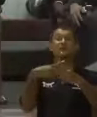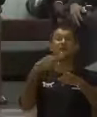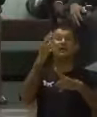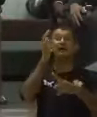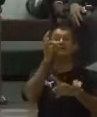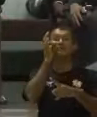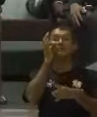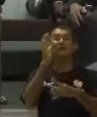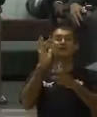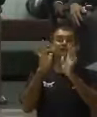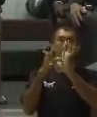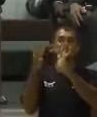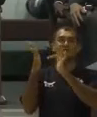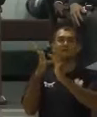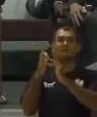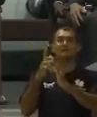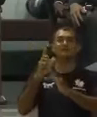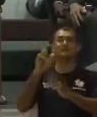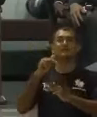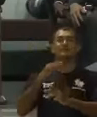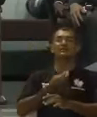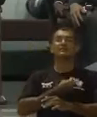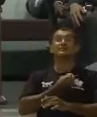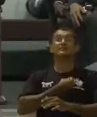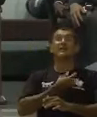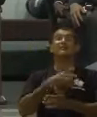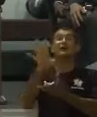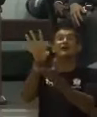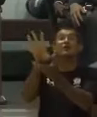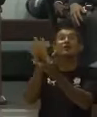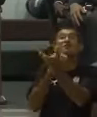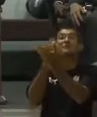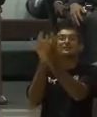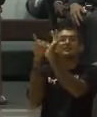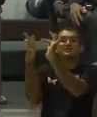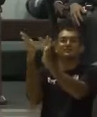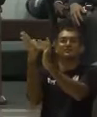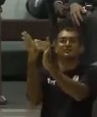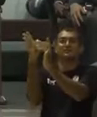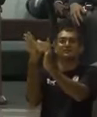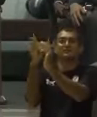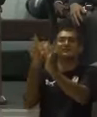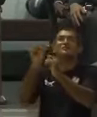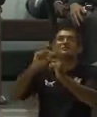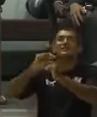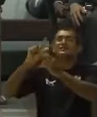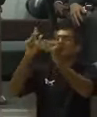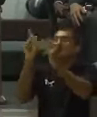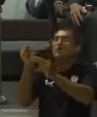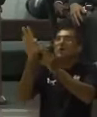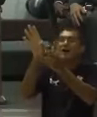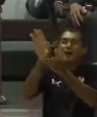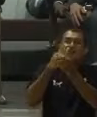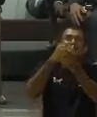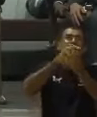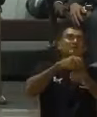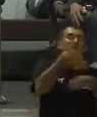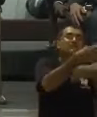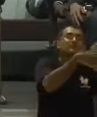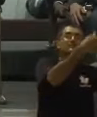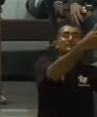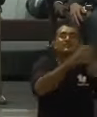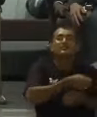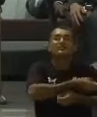porque literalmente ele imitava Jesus Cristo e reproduzia as obras, ministérios, frutos